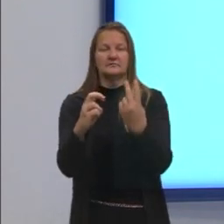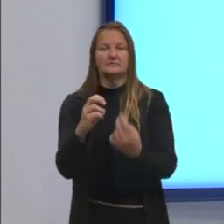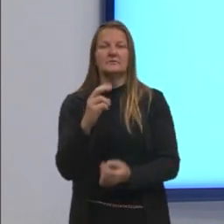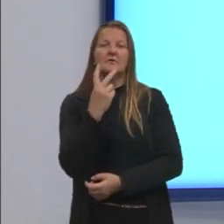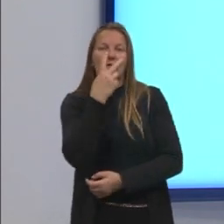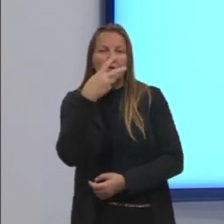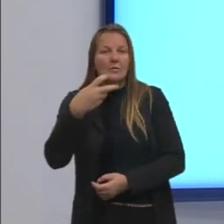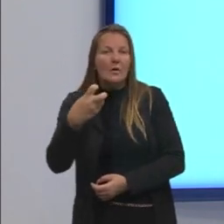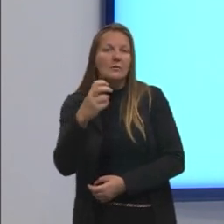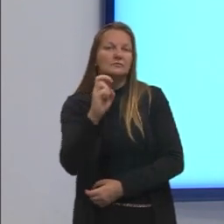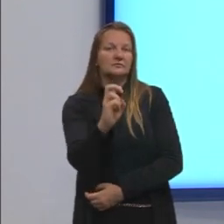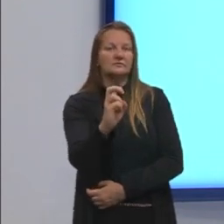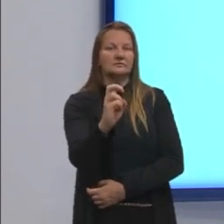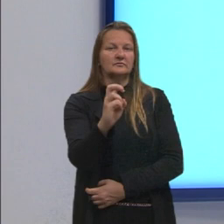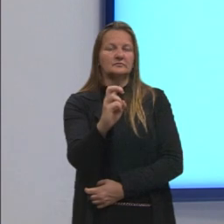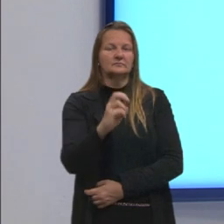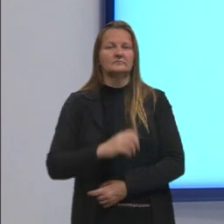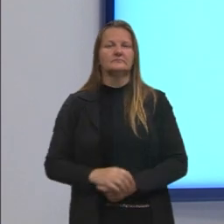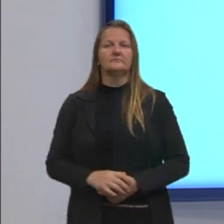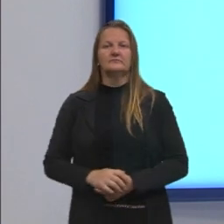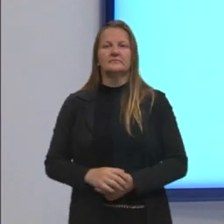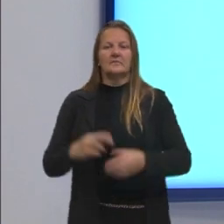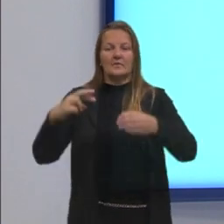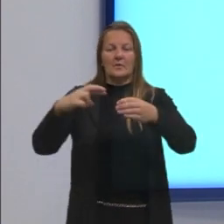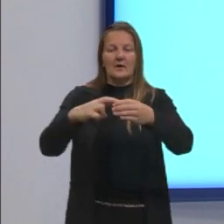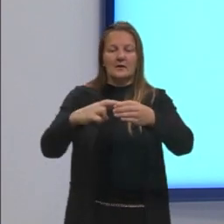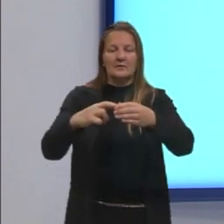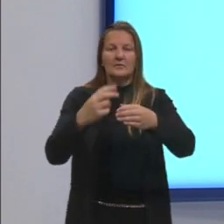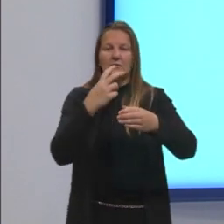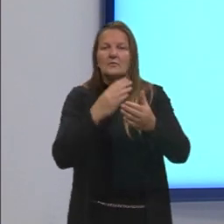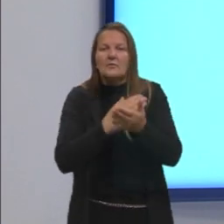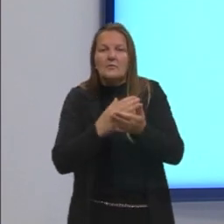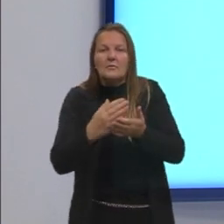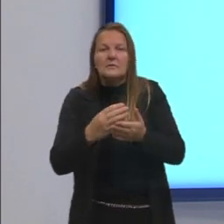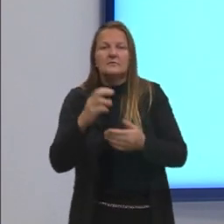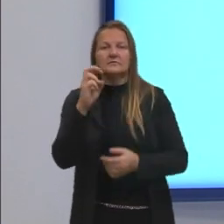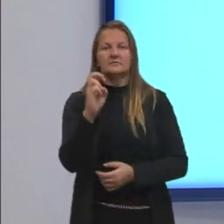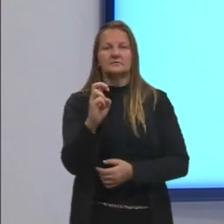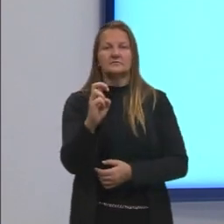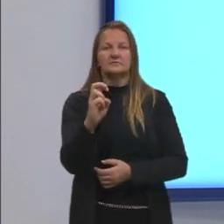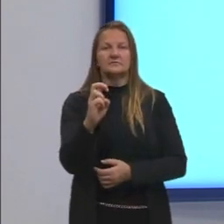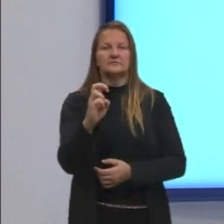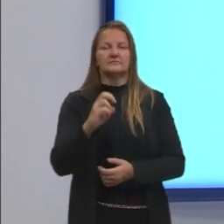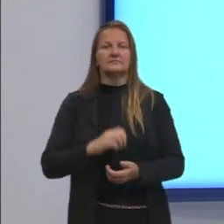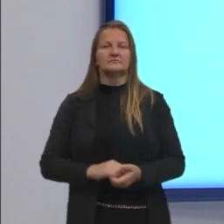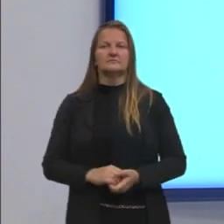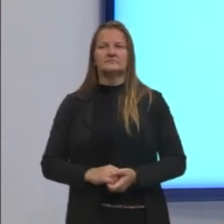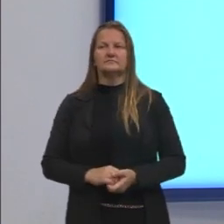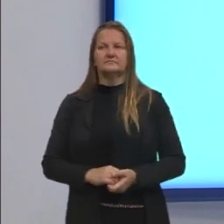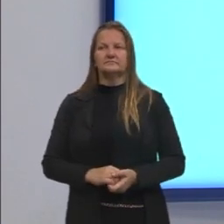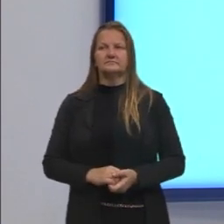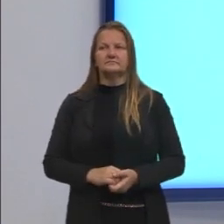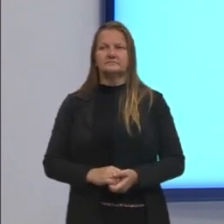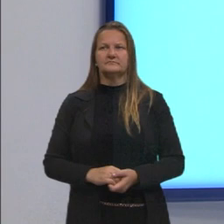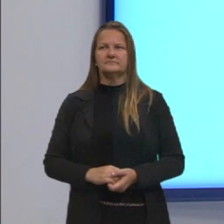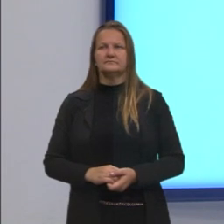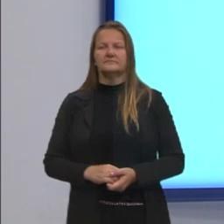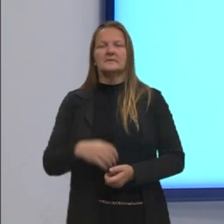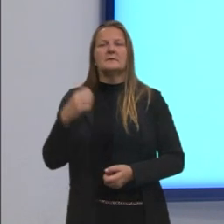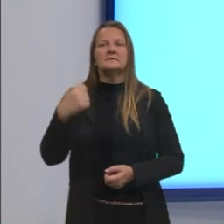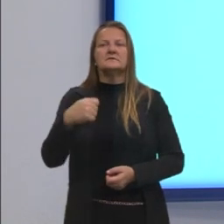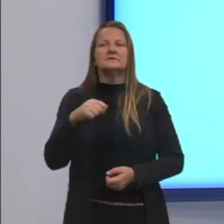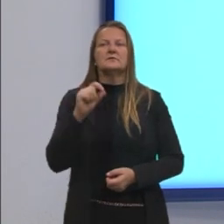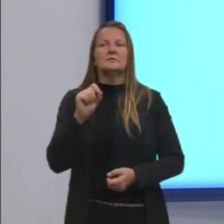resulta em 5 então o raio Inicial era lá de 5 metros que que eu preciso